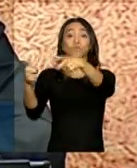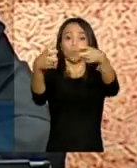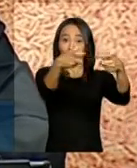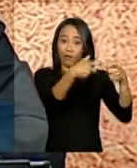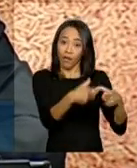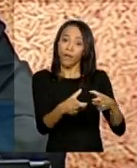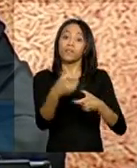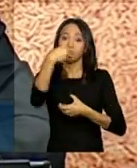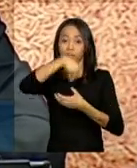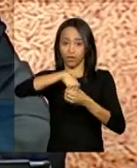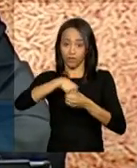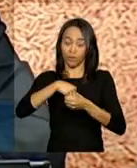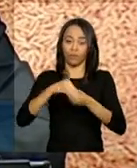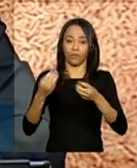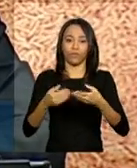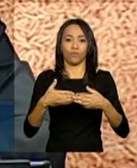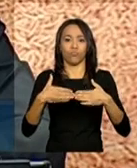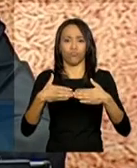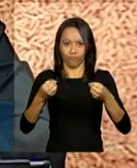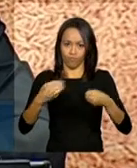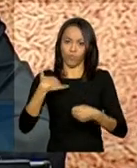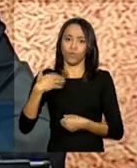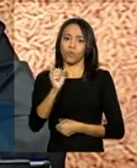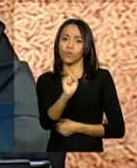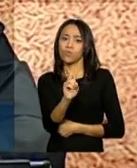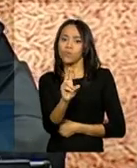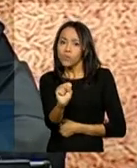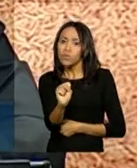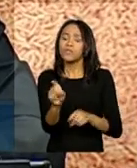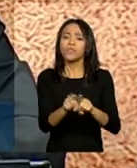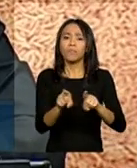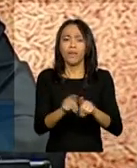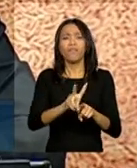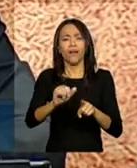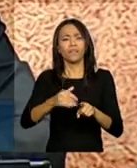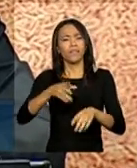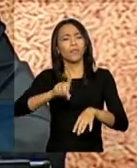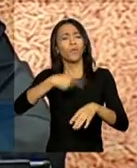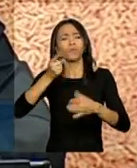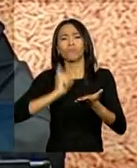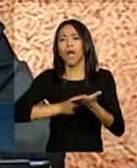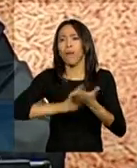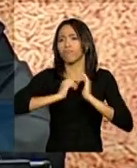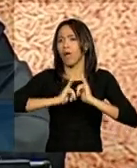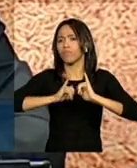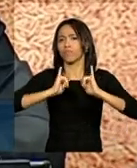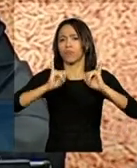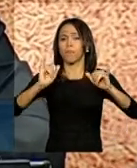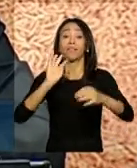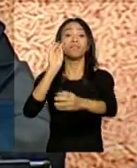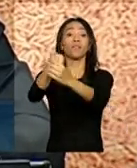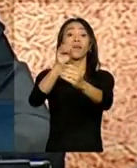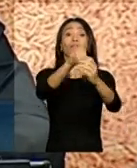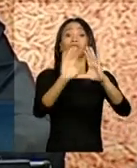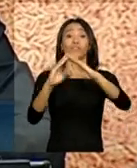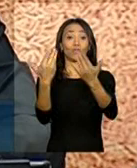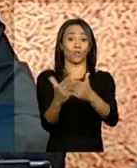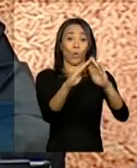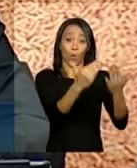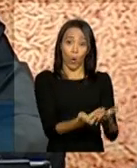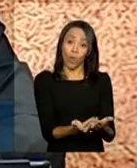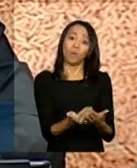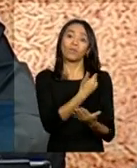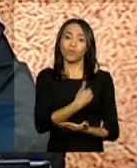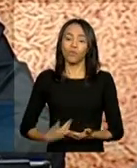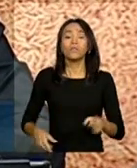hoje do SUS mas também haverá toda uma ação de mobilização com as escolas públicas e privadas para que os serviços de